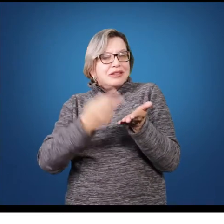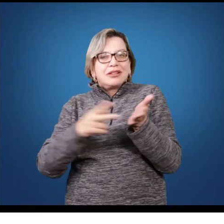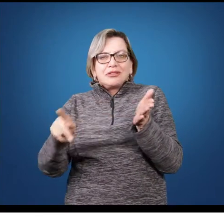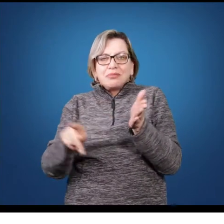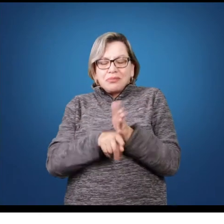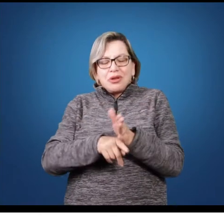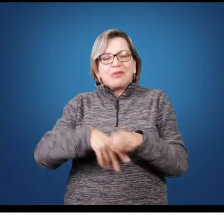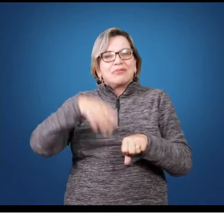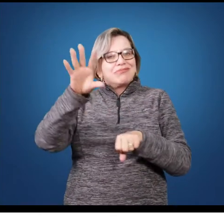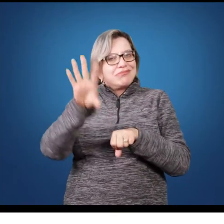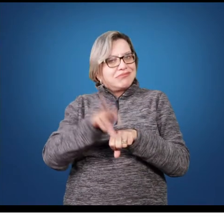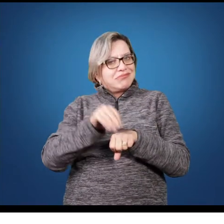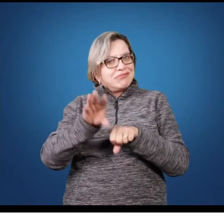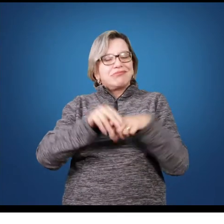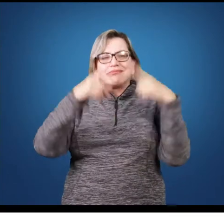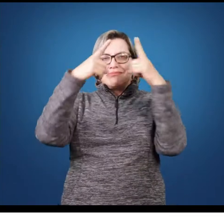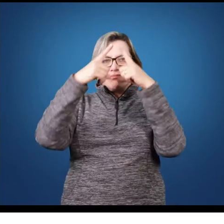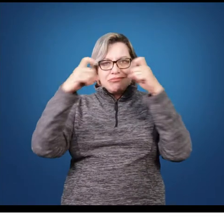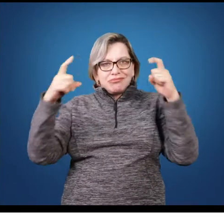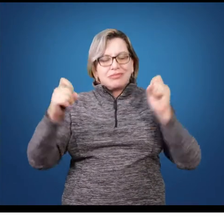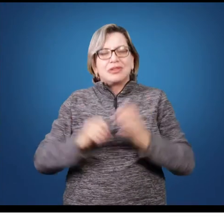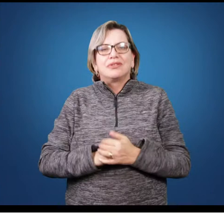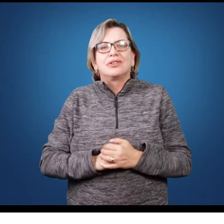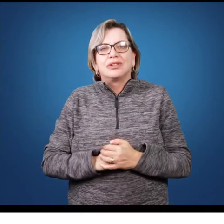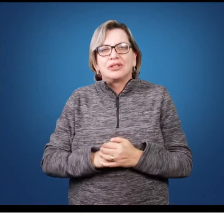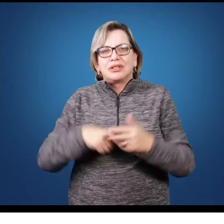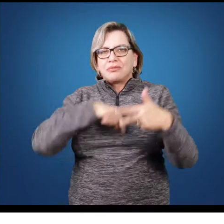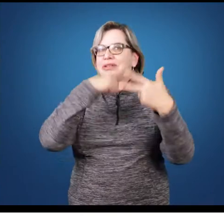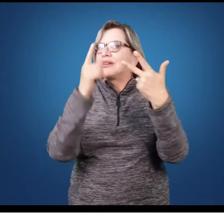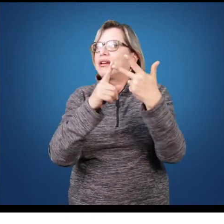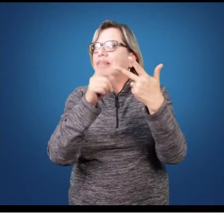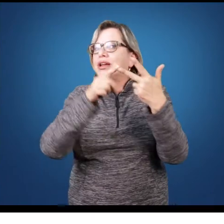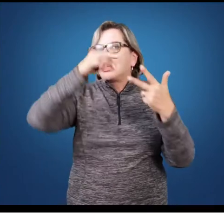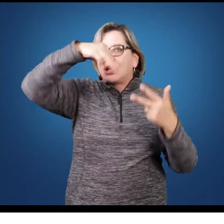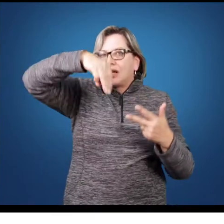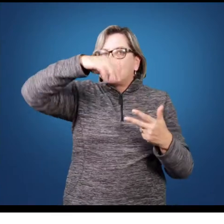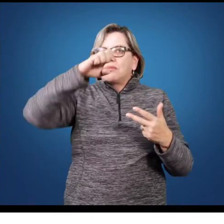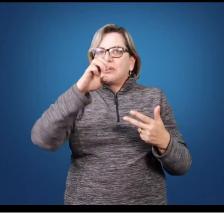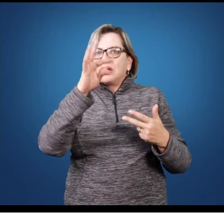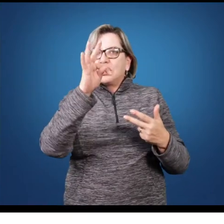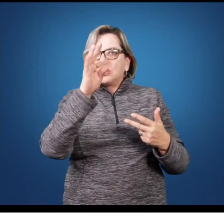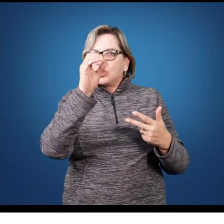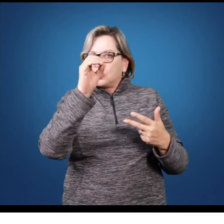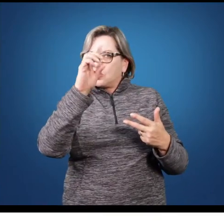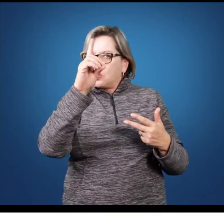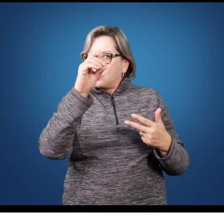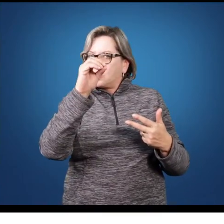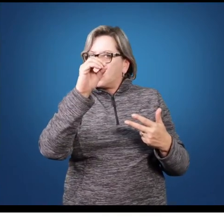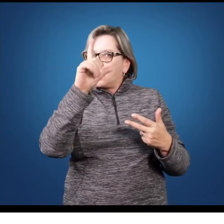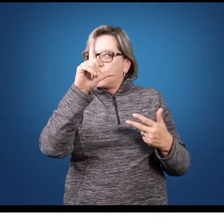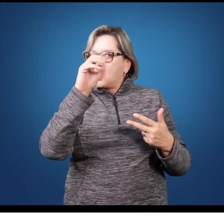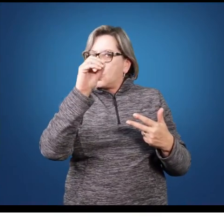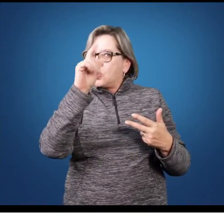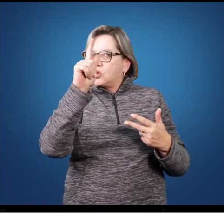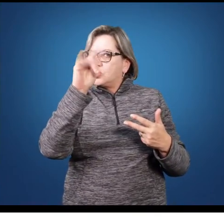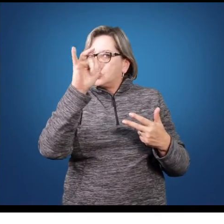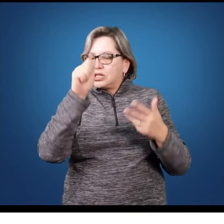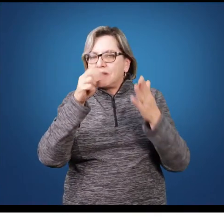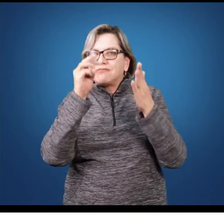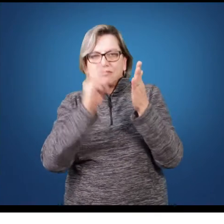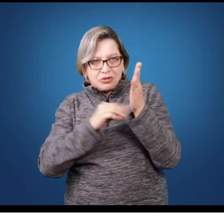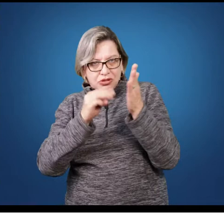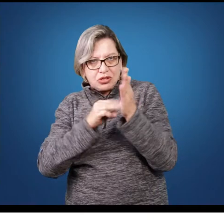científico. Na metodologia da pesquisa, eu vou apresentar informações de como eu vou realizar, como